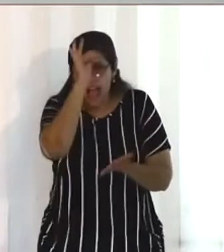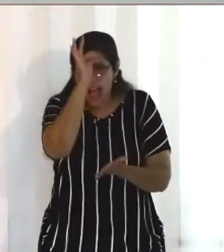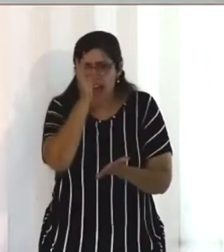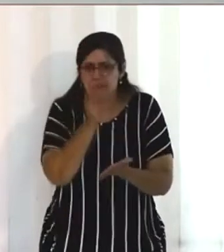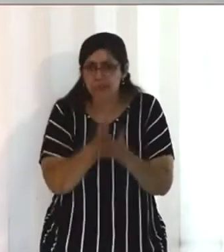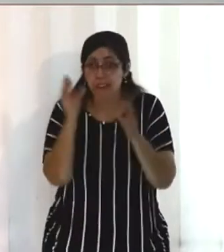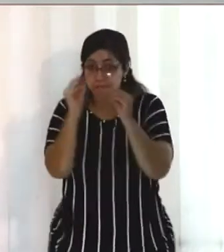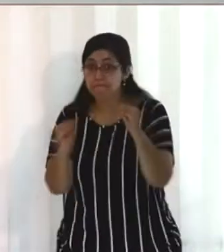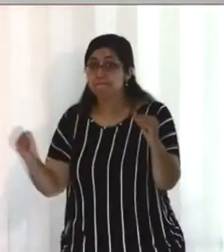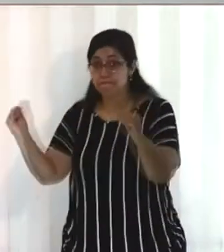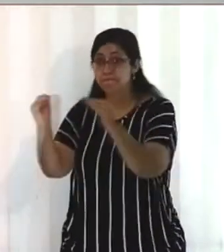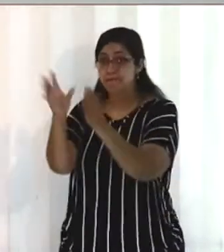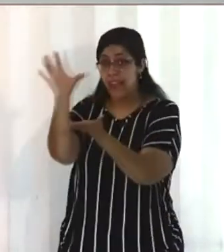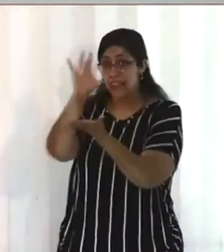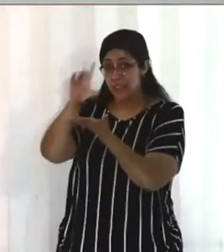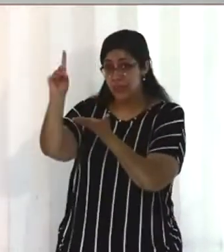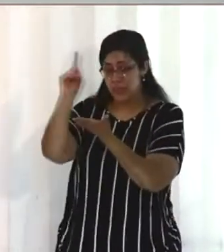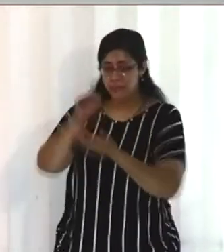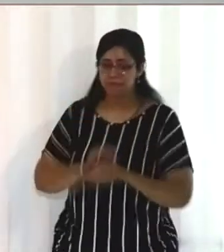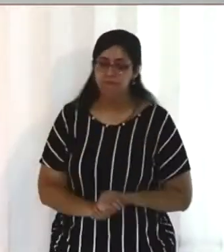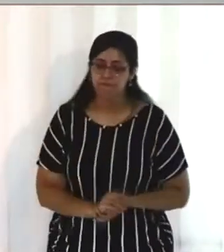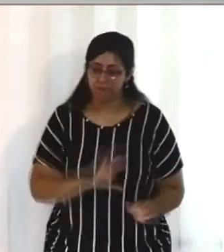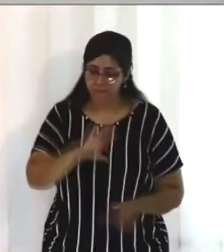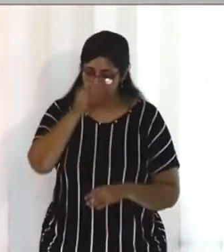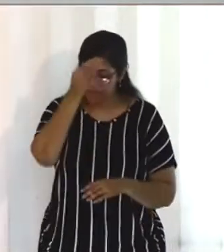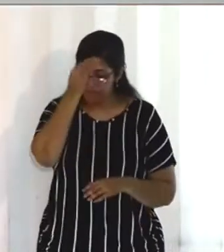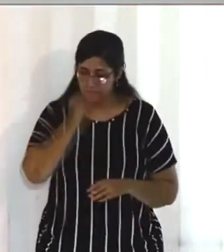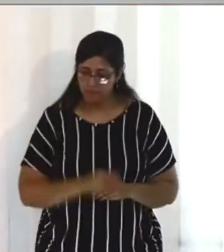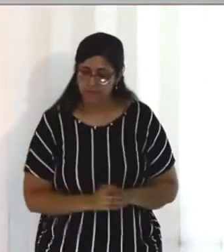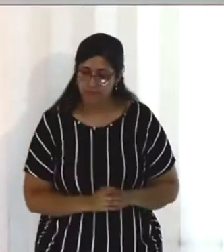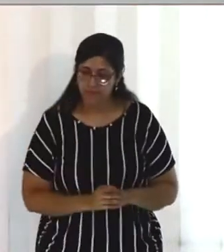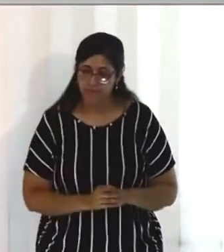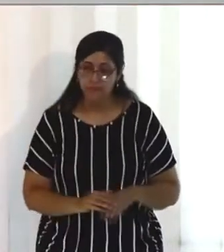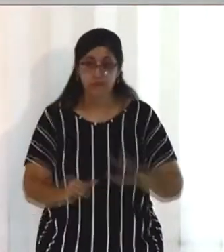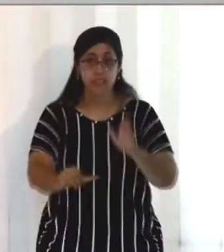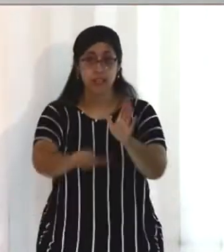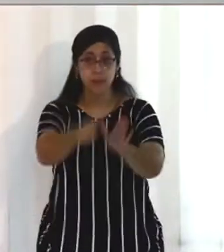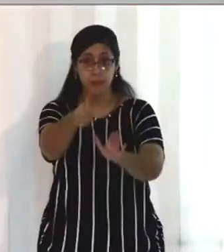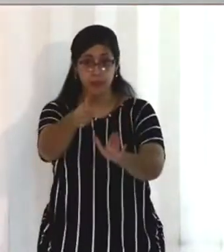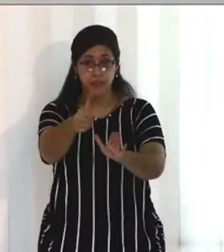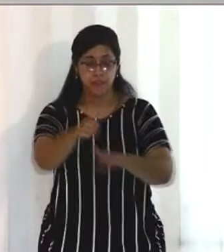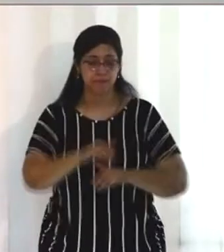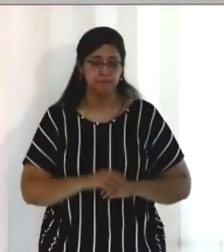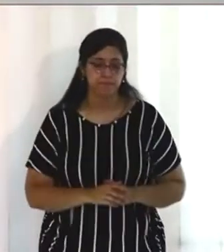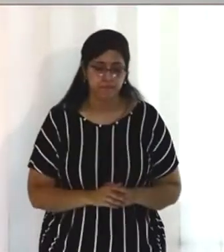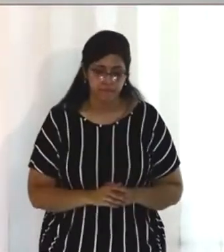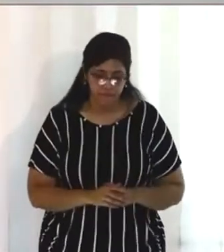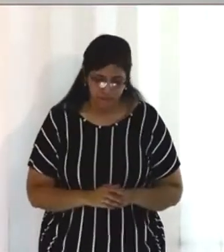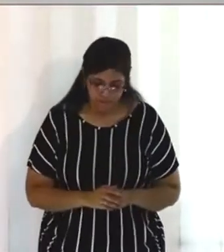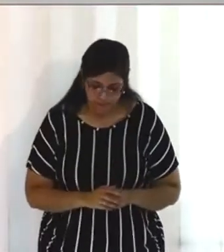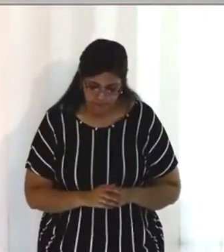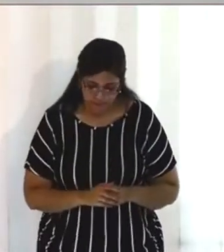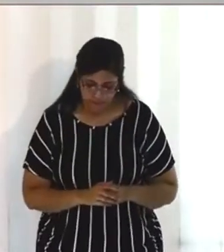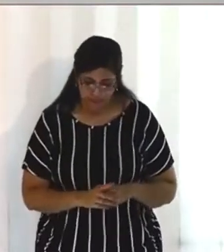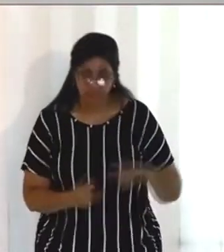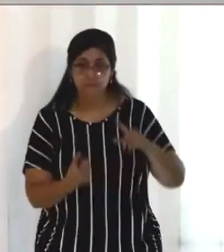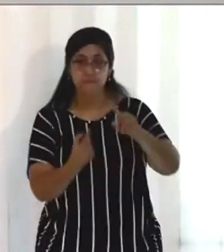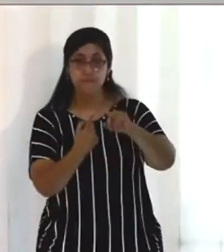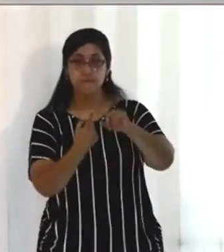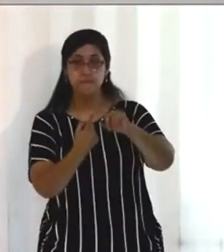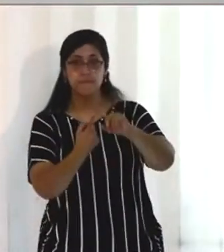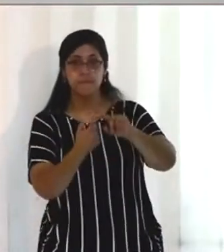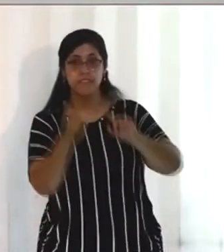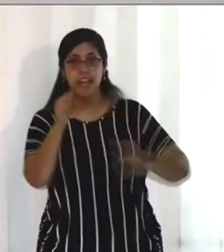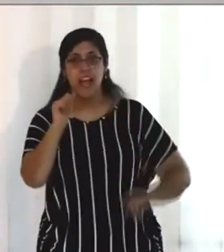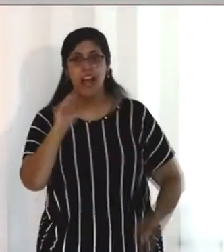situações? Comecemos com a primeira personagem histórica aqui. Nós estamos dando início numa